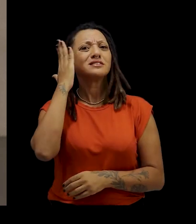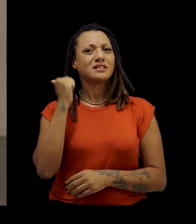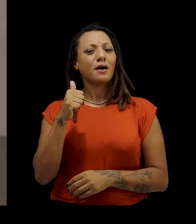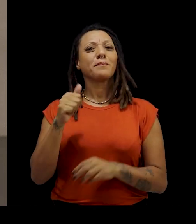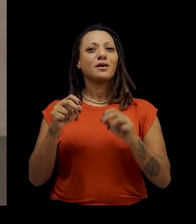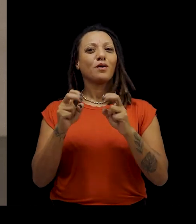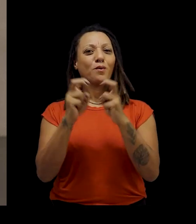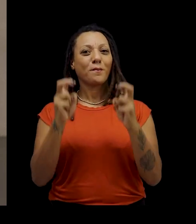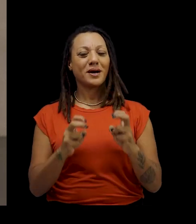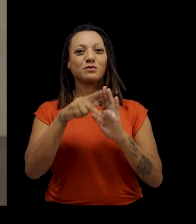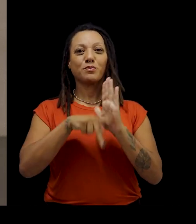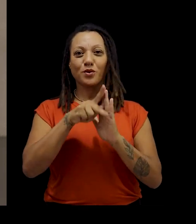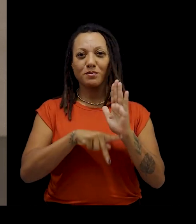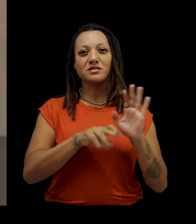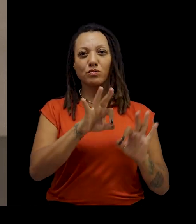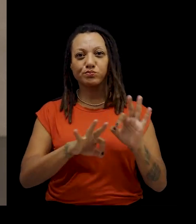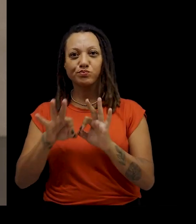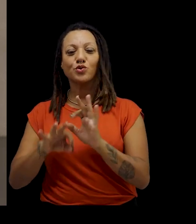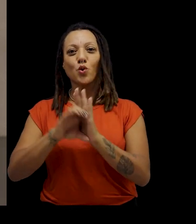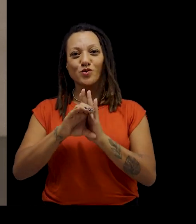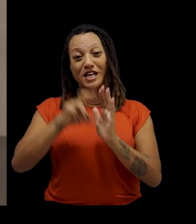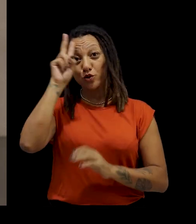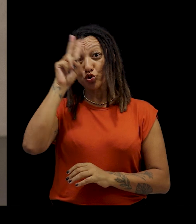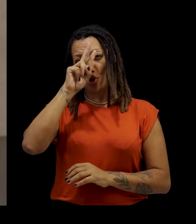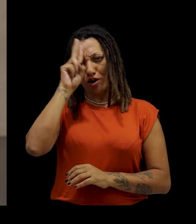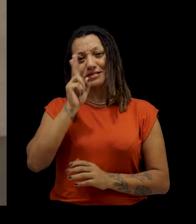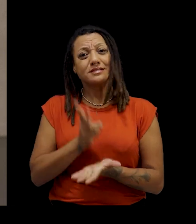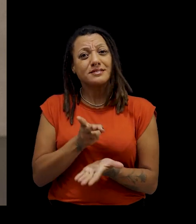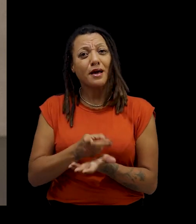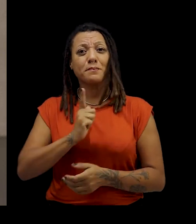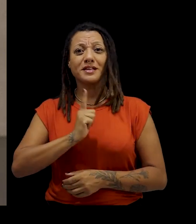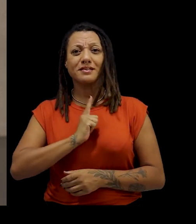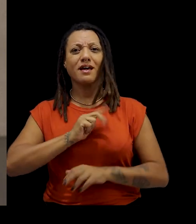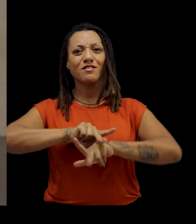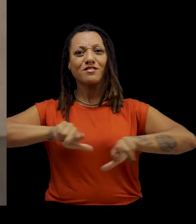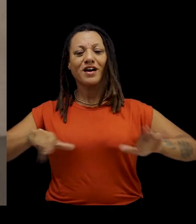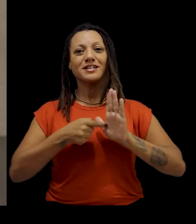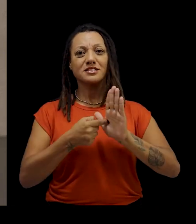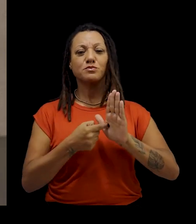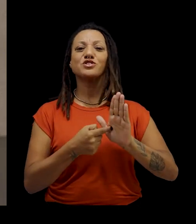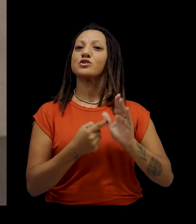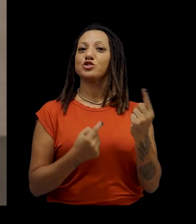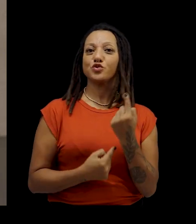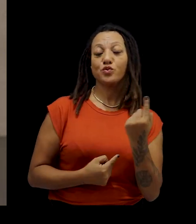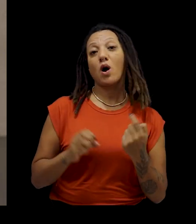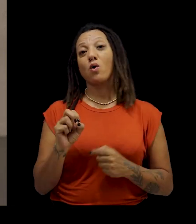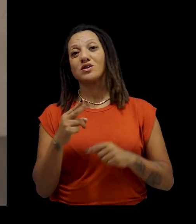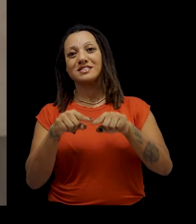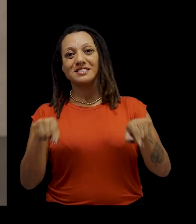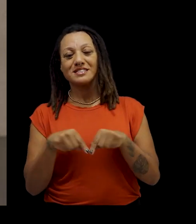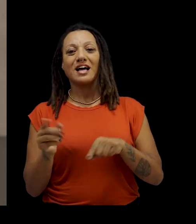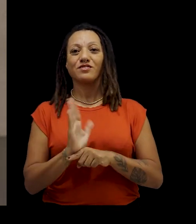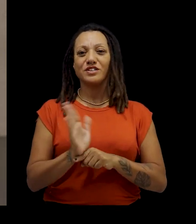que o MASP tem a programação organizada em torno desse conceito de histórias, e a gente sempre tem várias exposições individuais, salas de